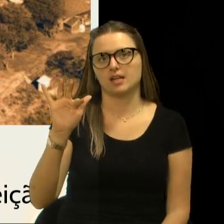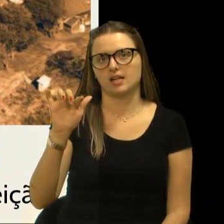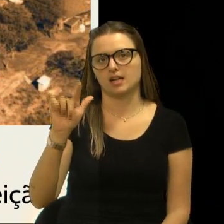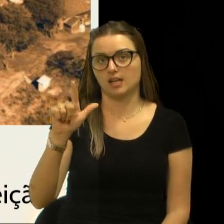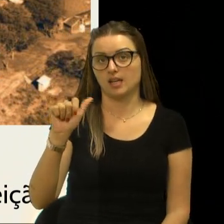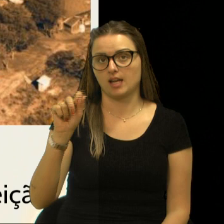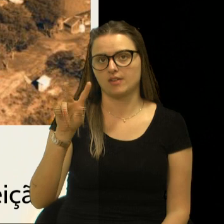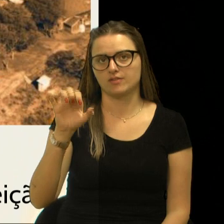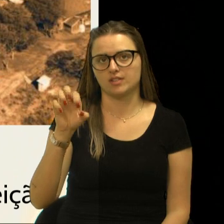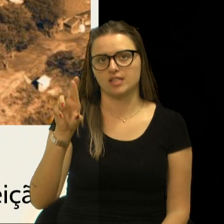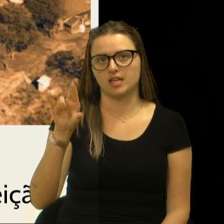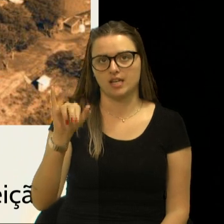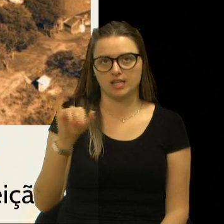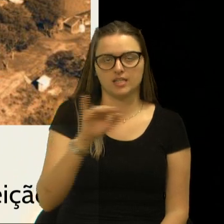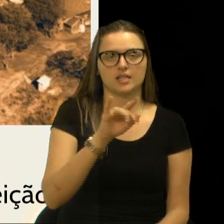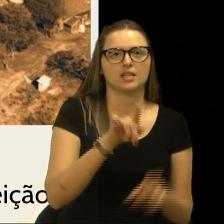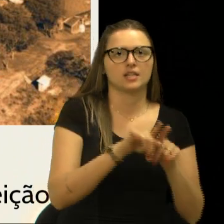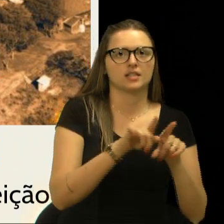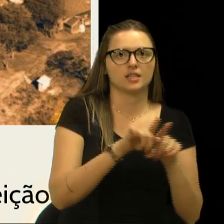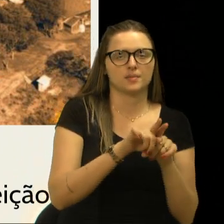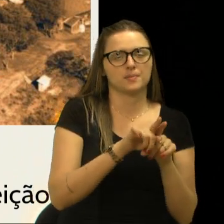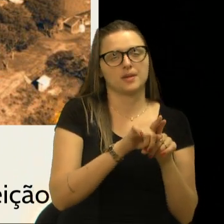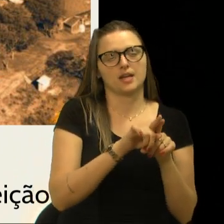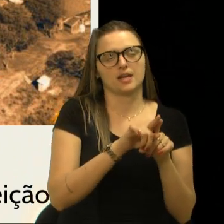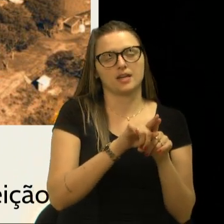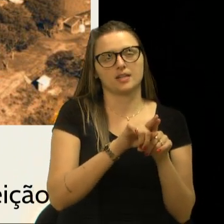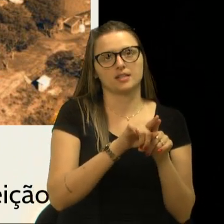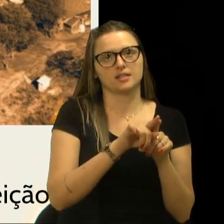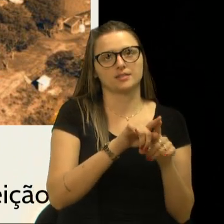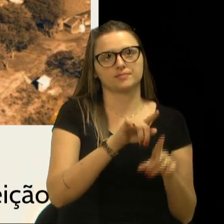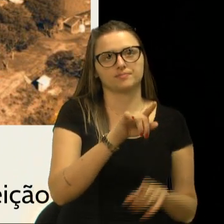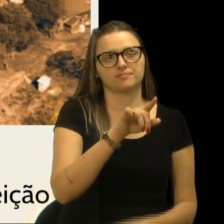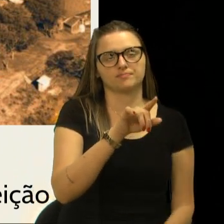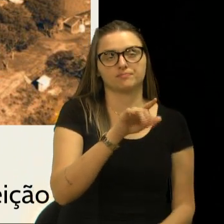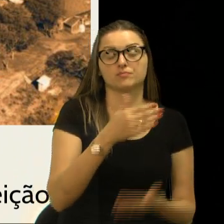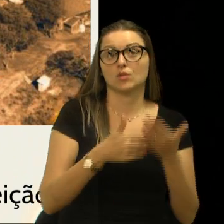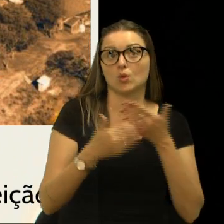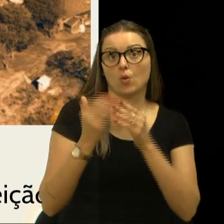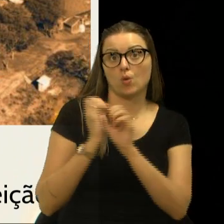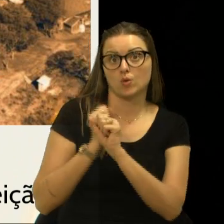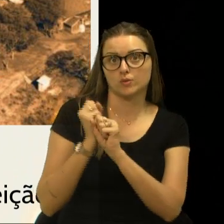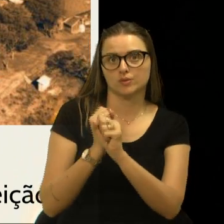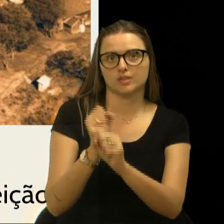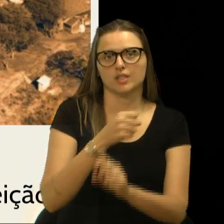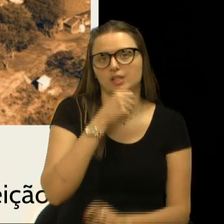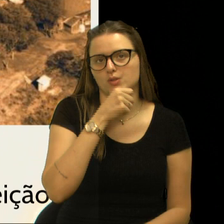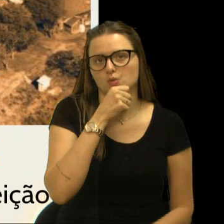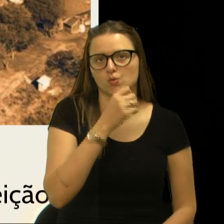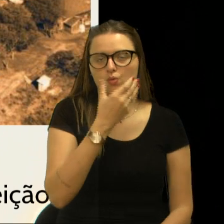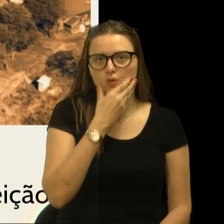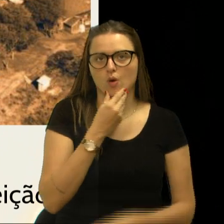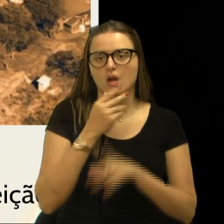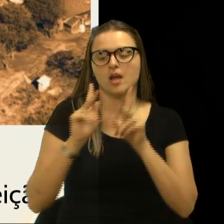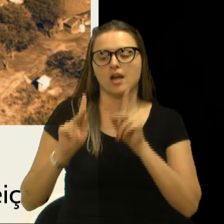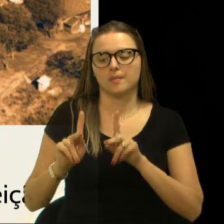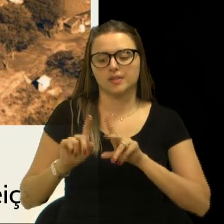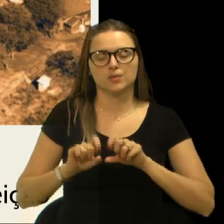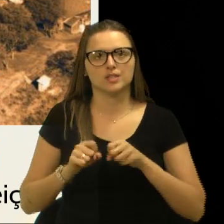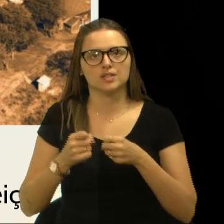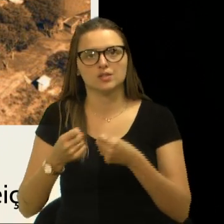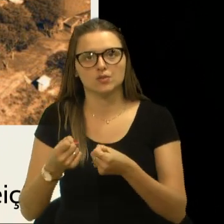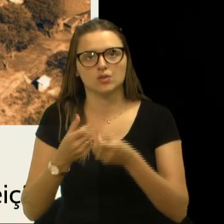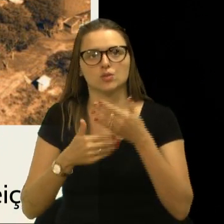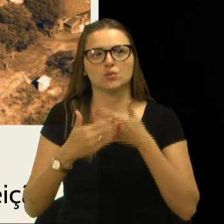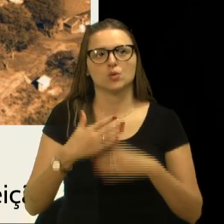Parmegiani, o nono João foi, durante todos esses anos, a pessoa que se dedicou, seus